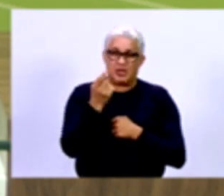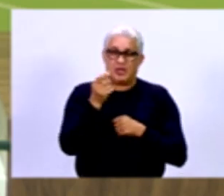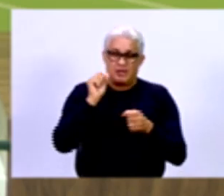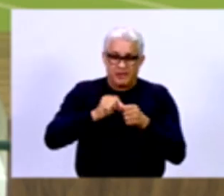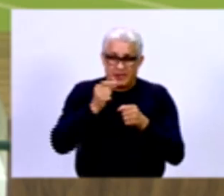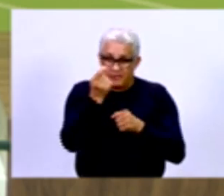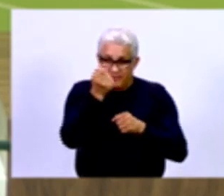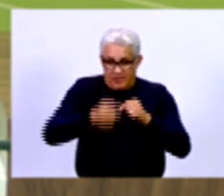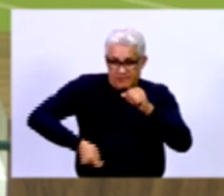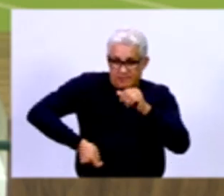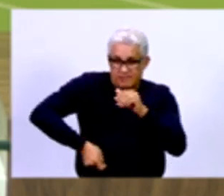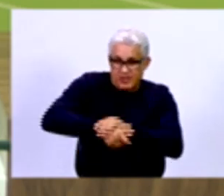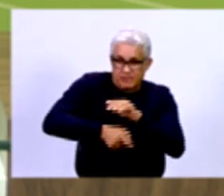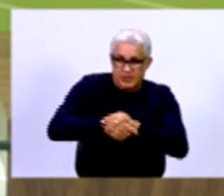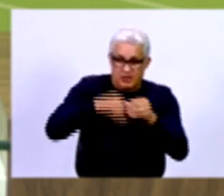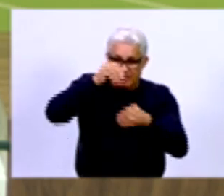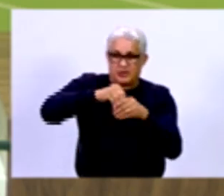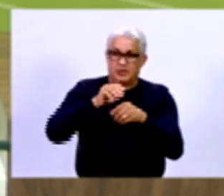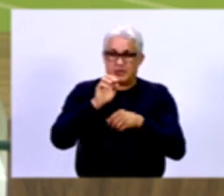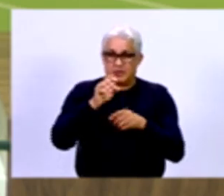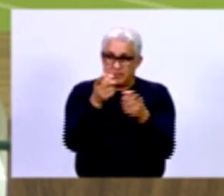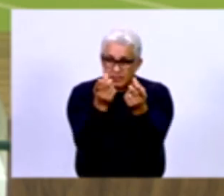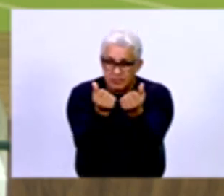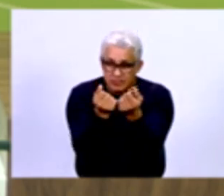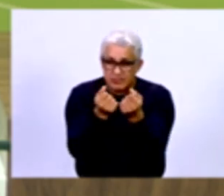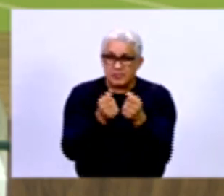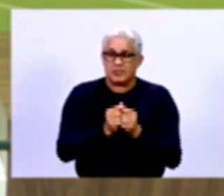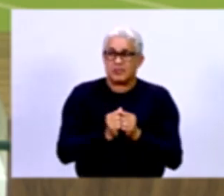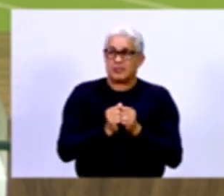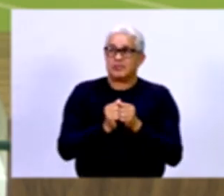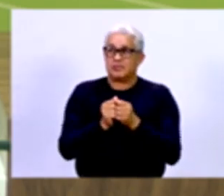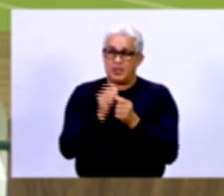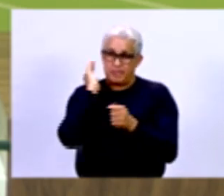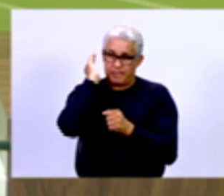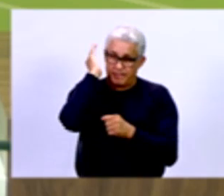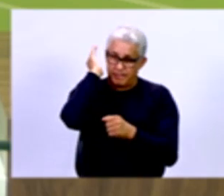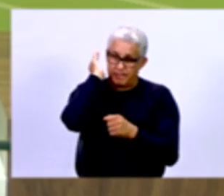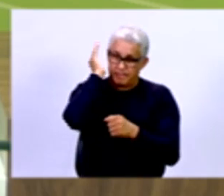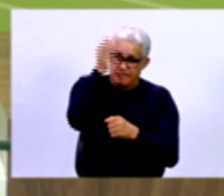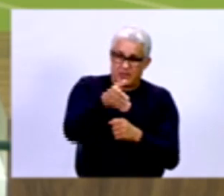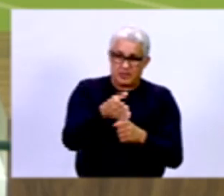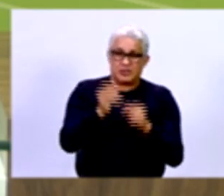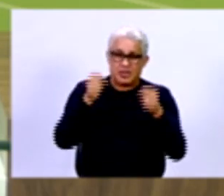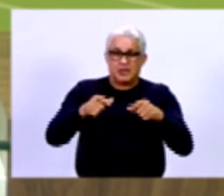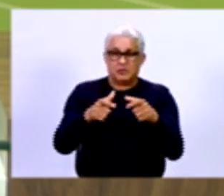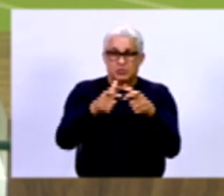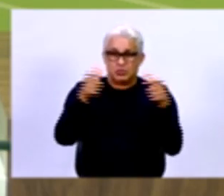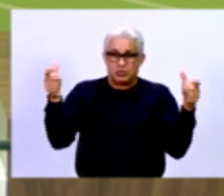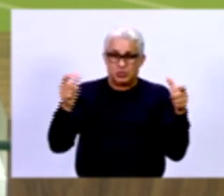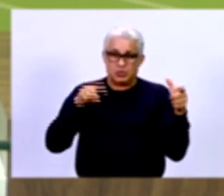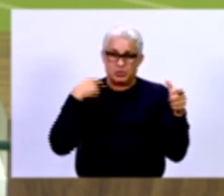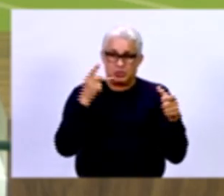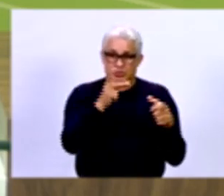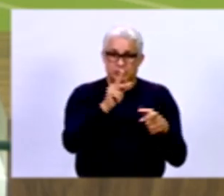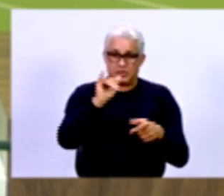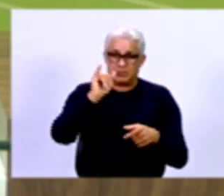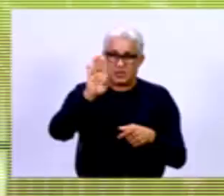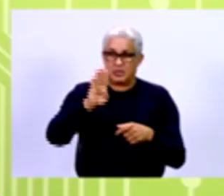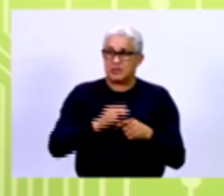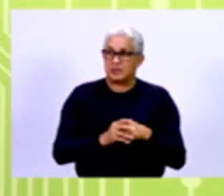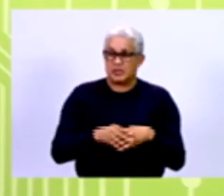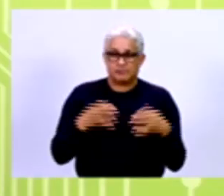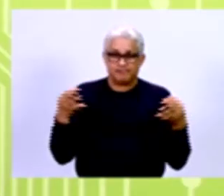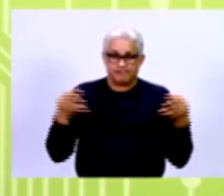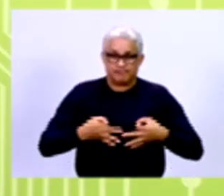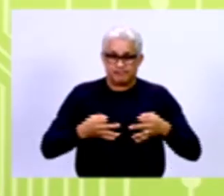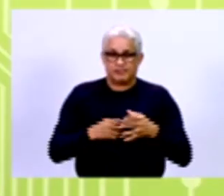dentro da nossa economia, porque isso vai afetar diretamente a potencialidade de crescimento do nosso PIB.